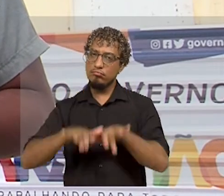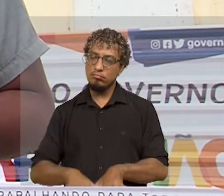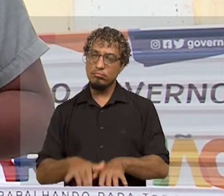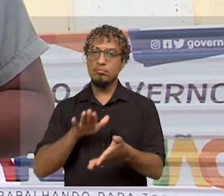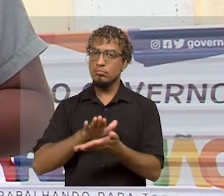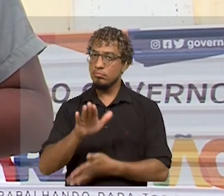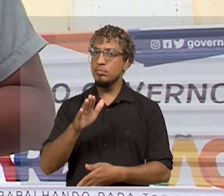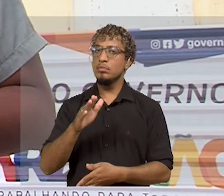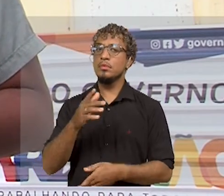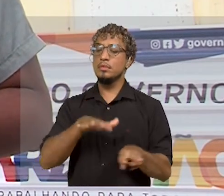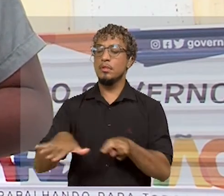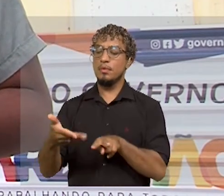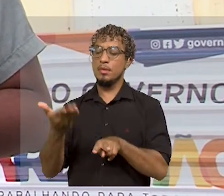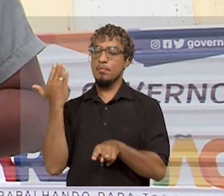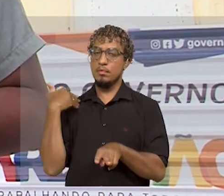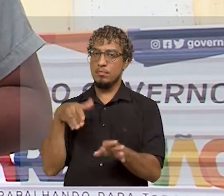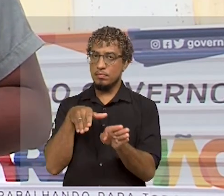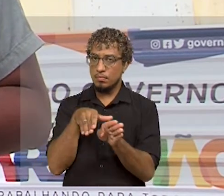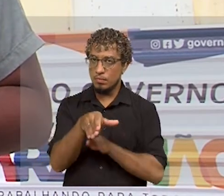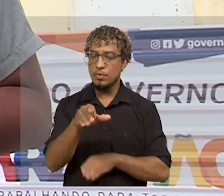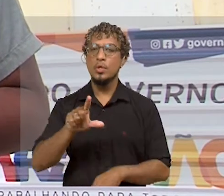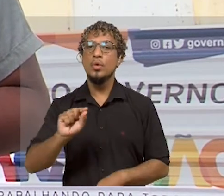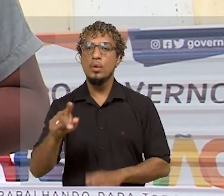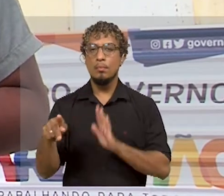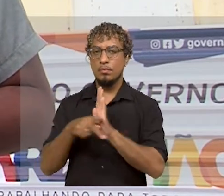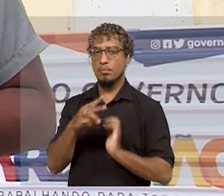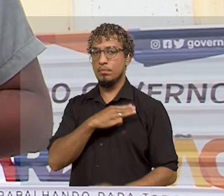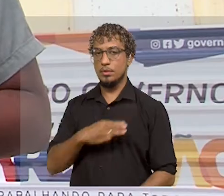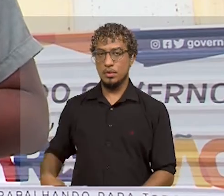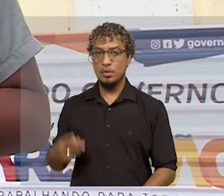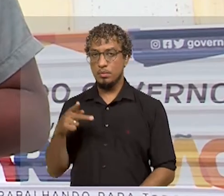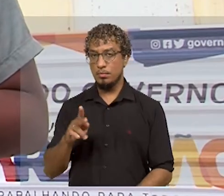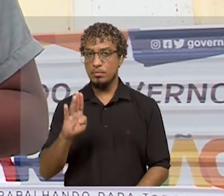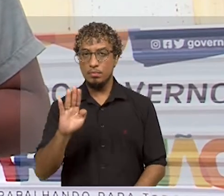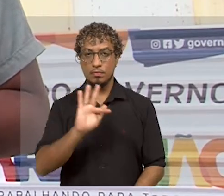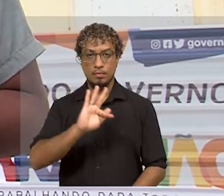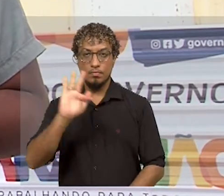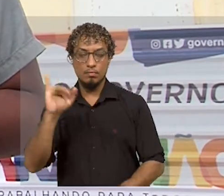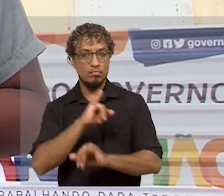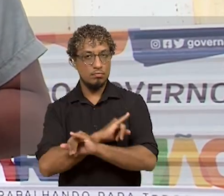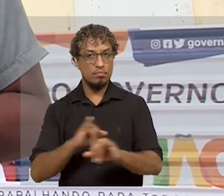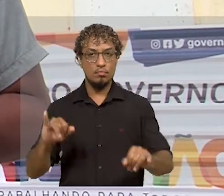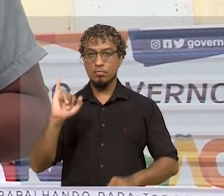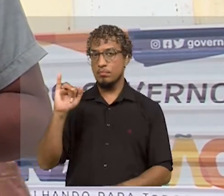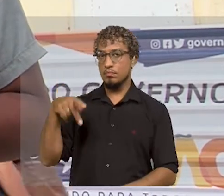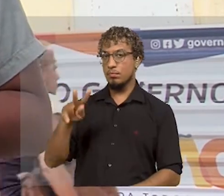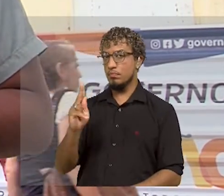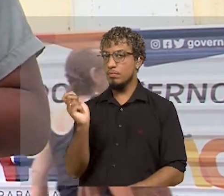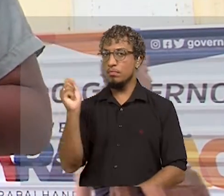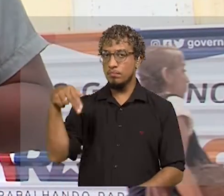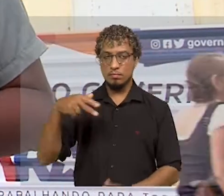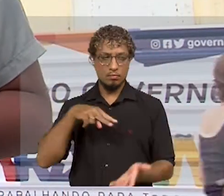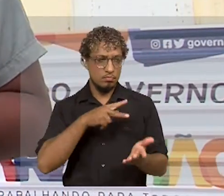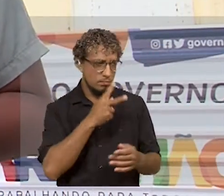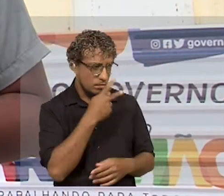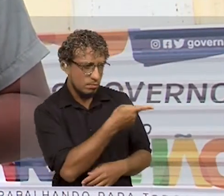semana passada e foi uma recomendação aí do Ministério Público Federal que solicitou que o ifan realizasse uma vistoria no prédio